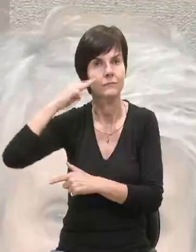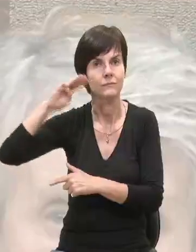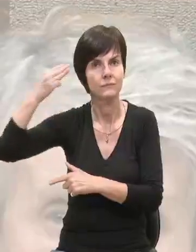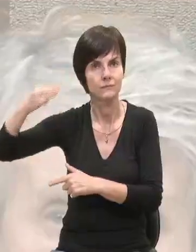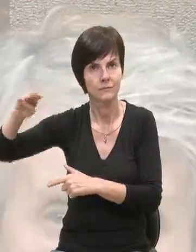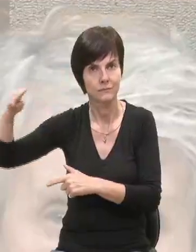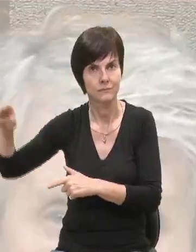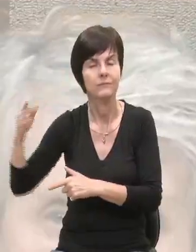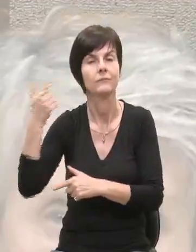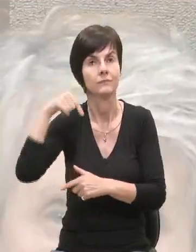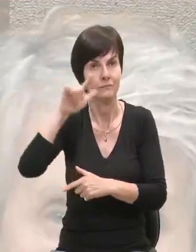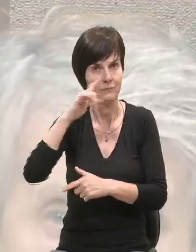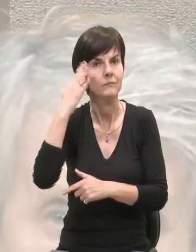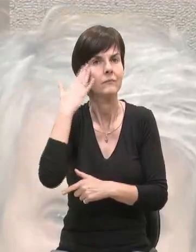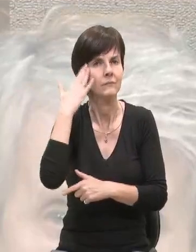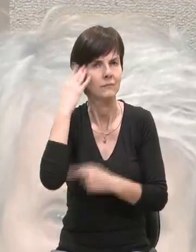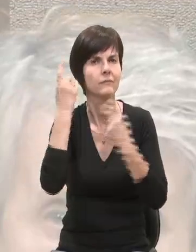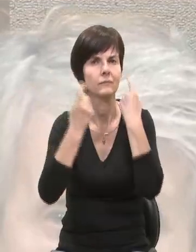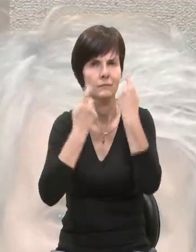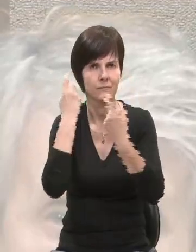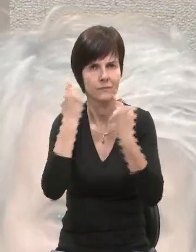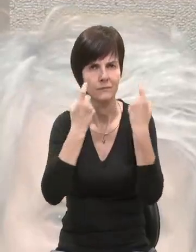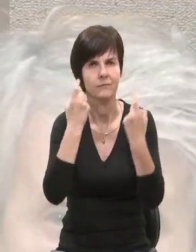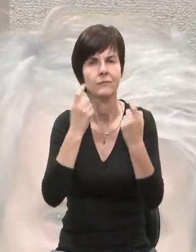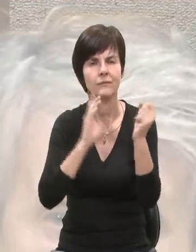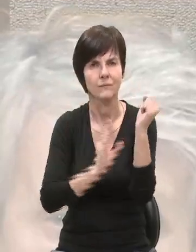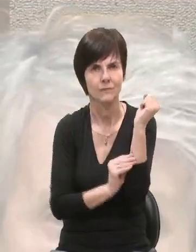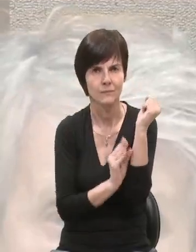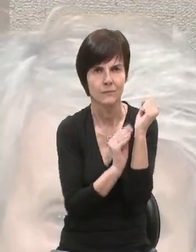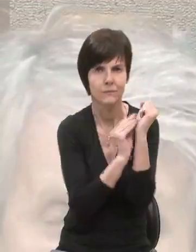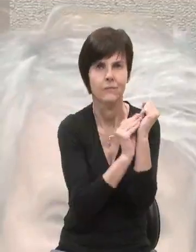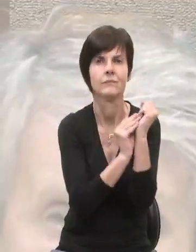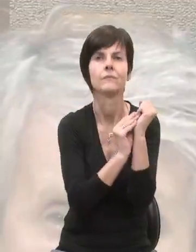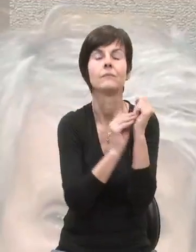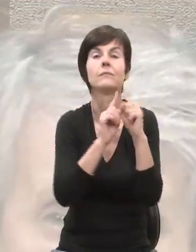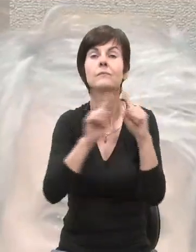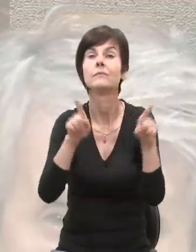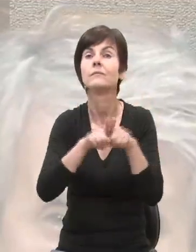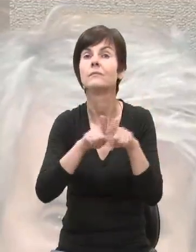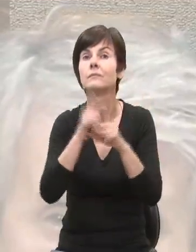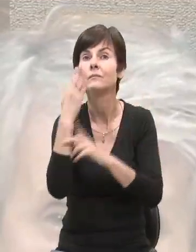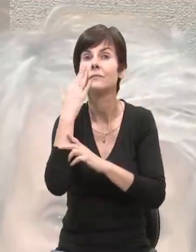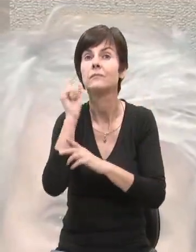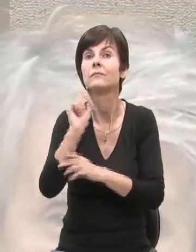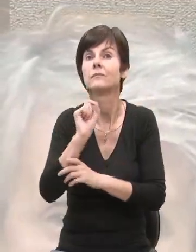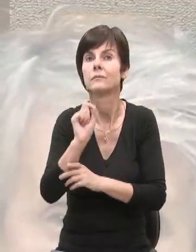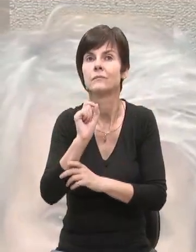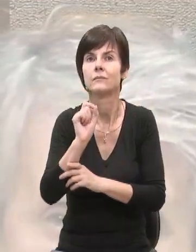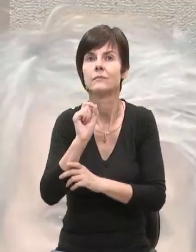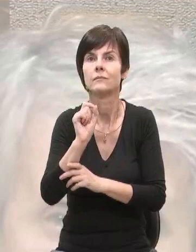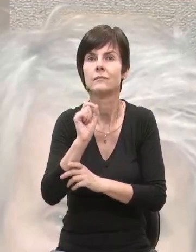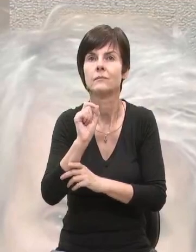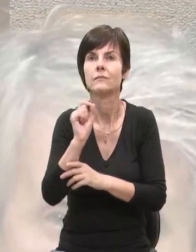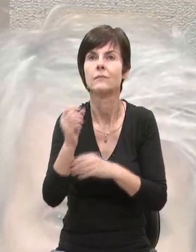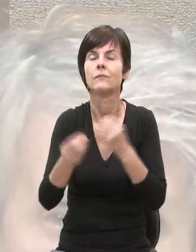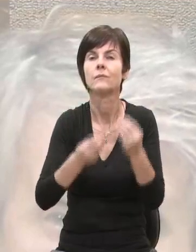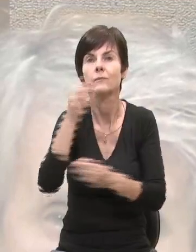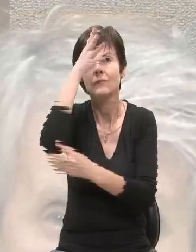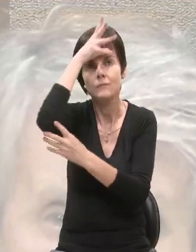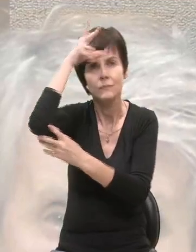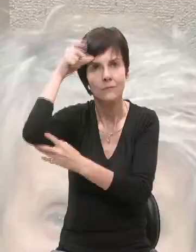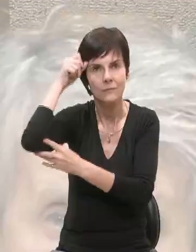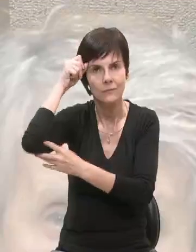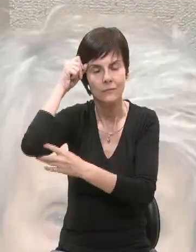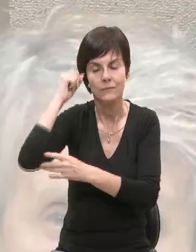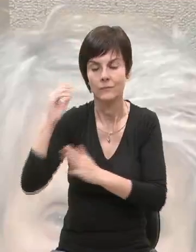da preocupação, a gente sabe da situação burocrática, mas nós sabemos também do quanto o município, neste meio